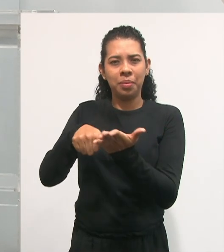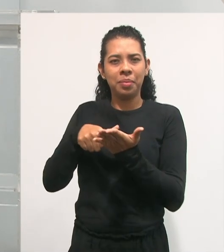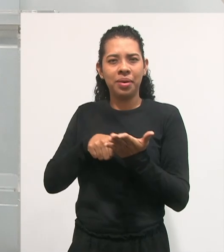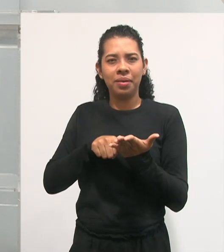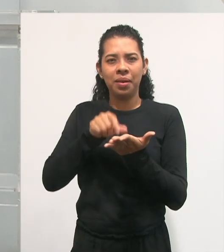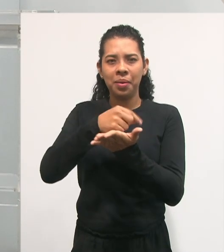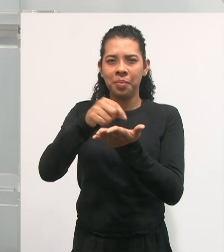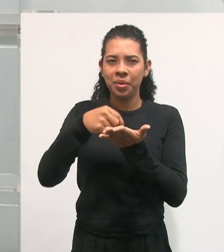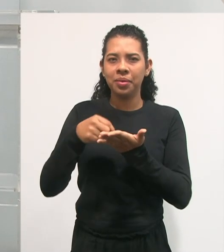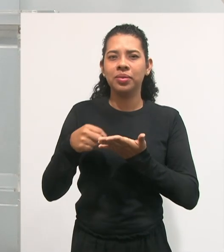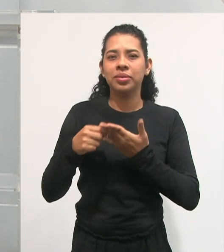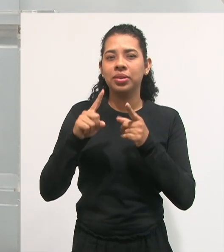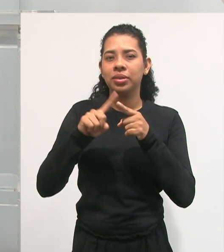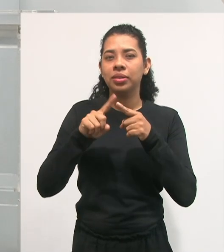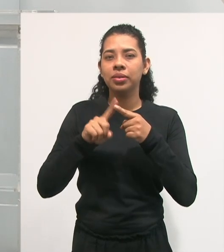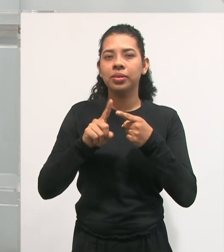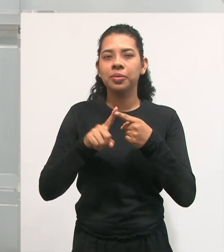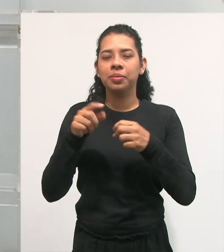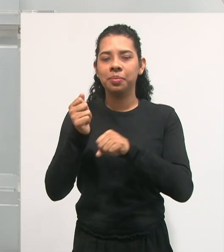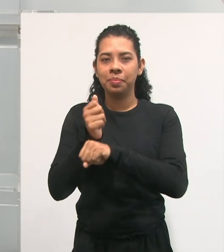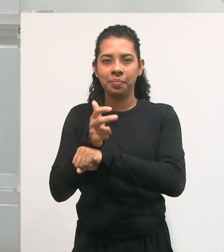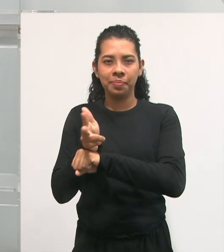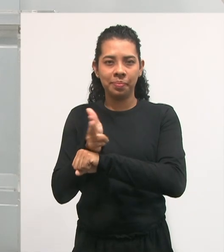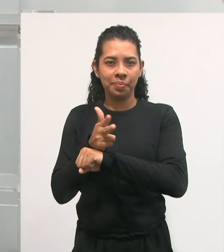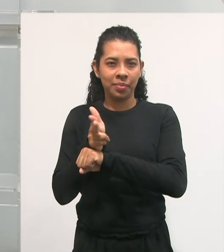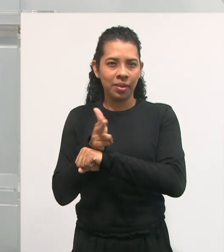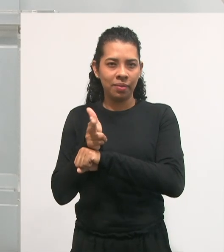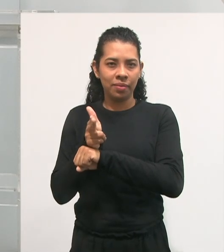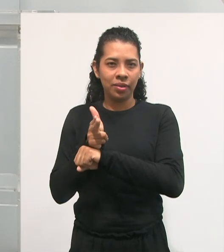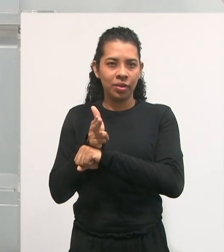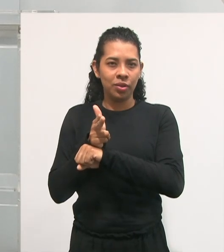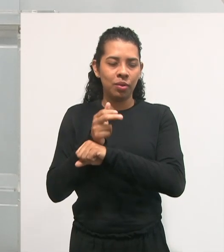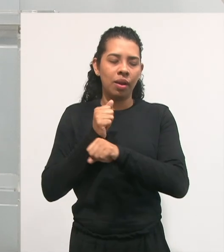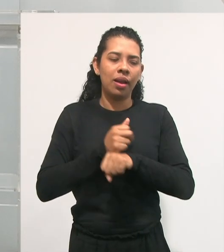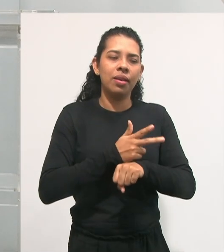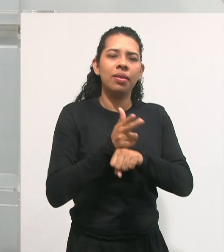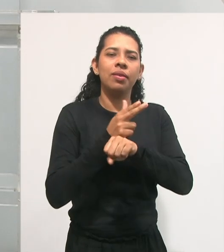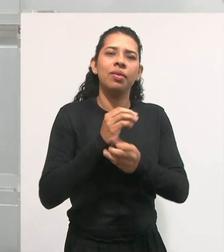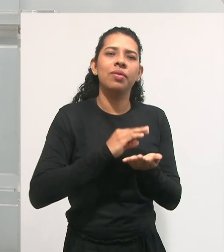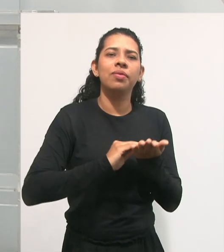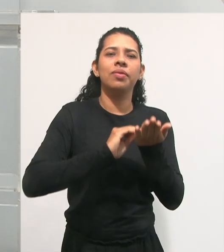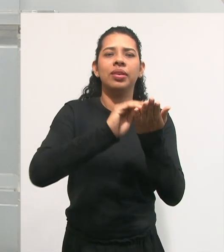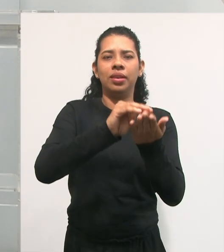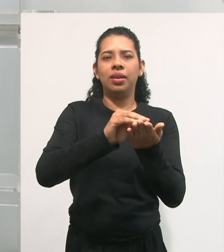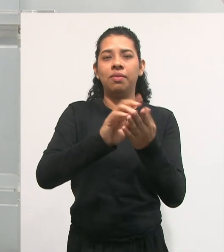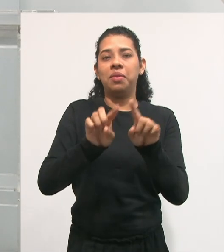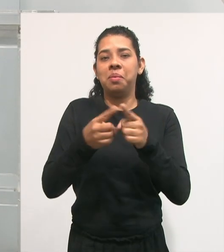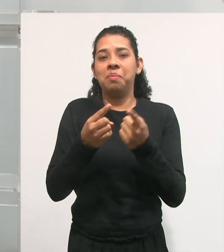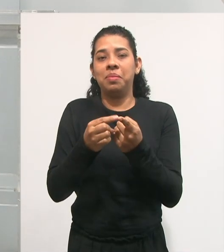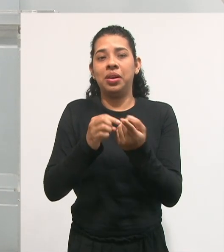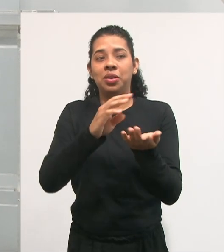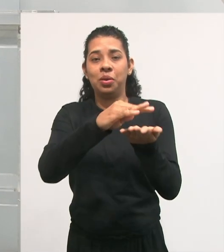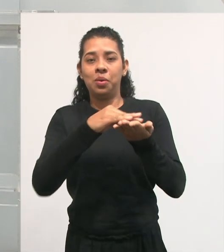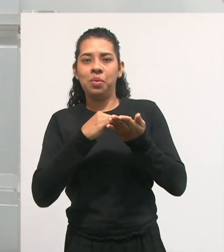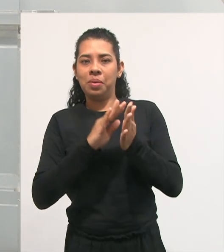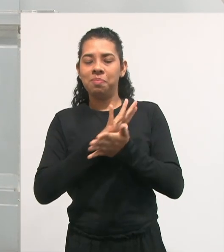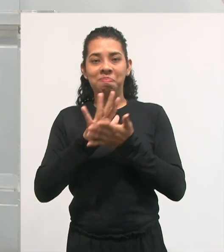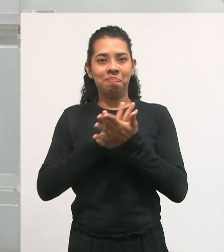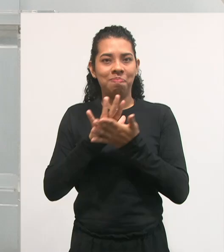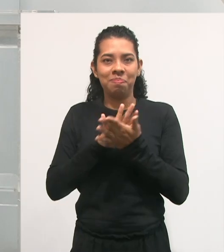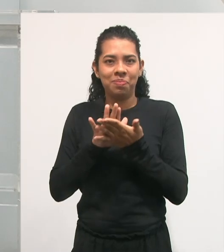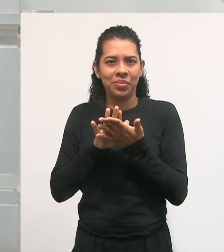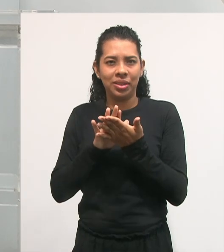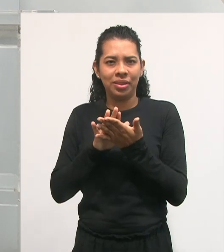que era por meio de vídeos, em que era enviado um conteúdo, mas a gente não conseguia receber, né, um feedback do aluno, o aluno